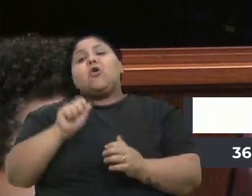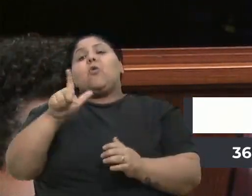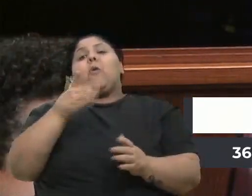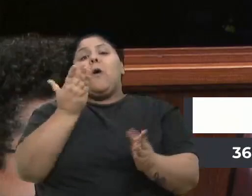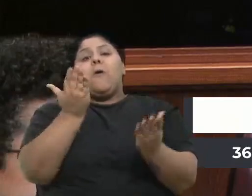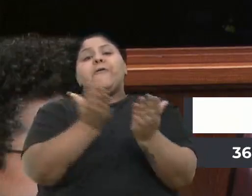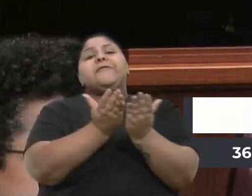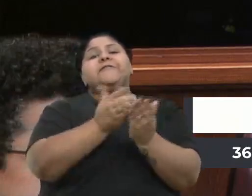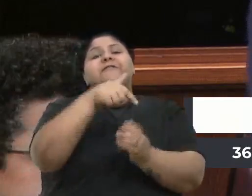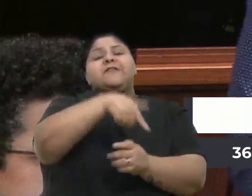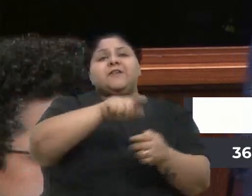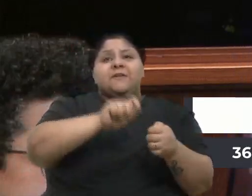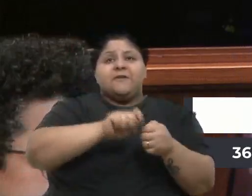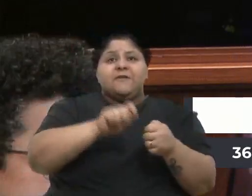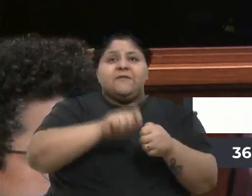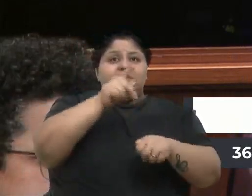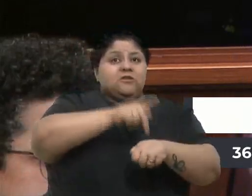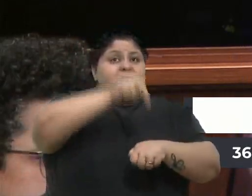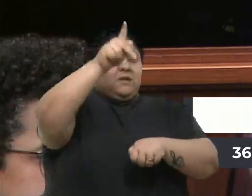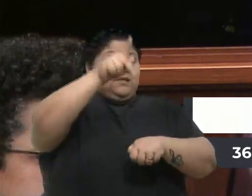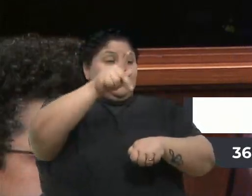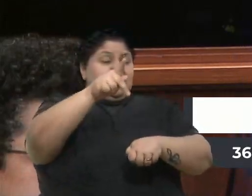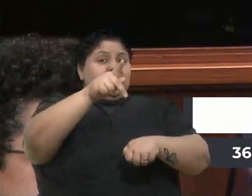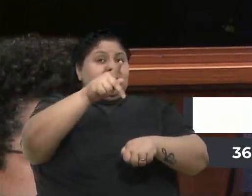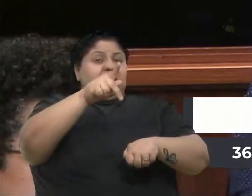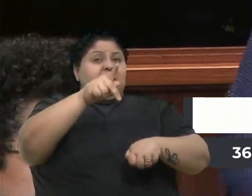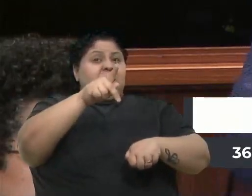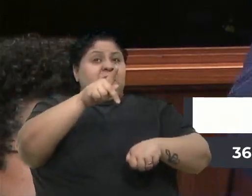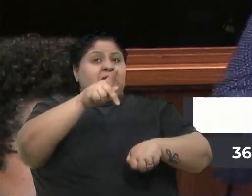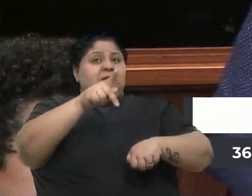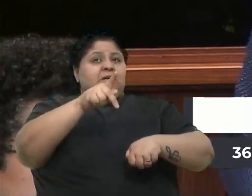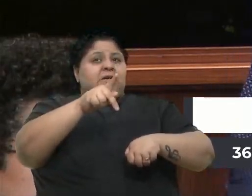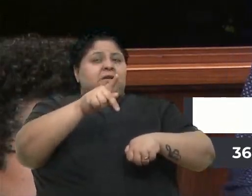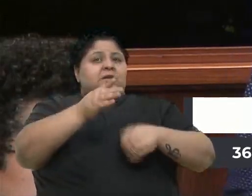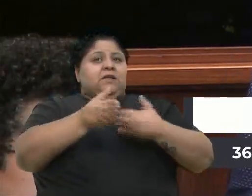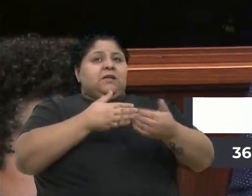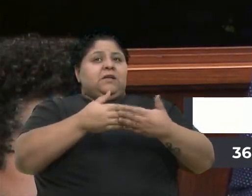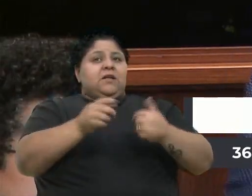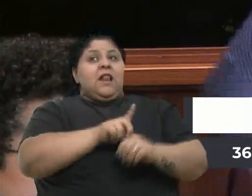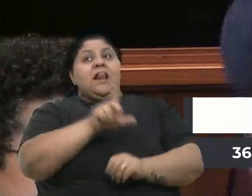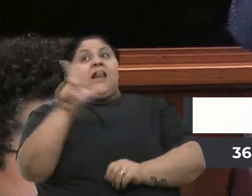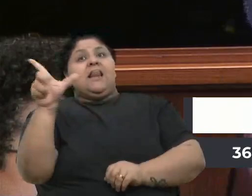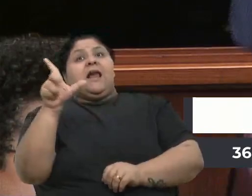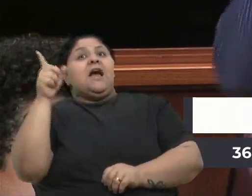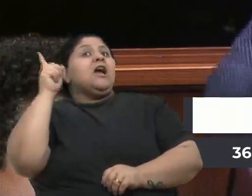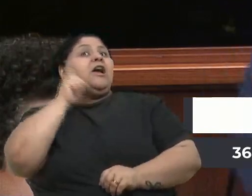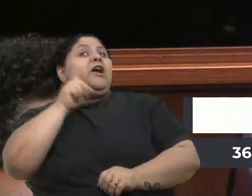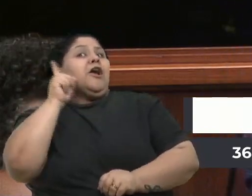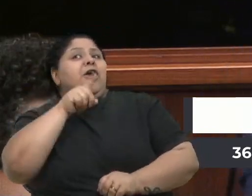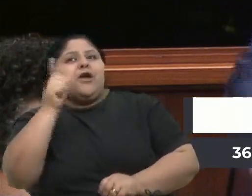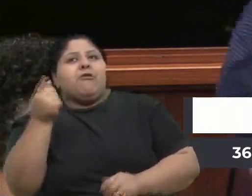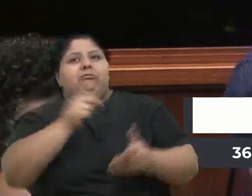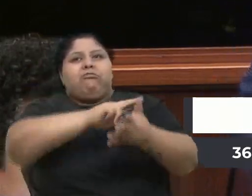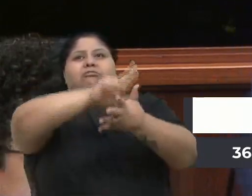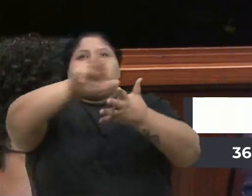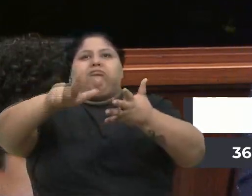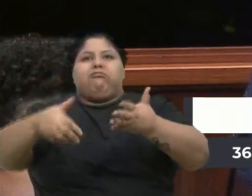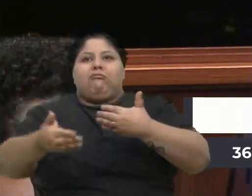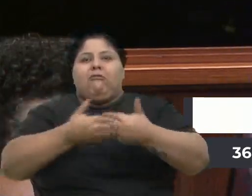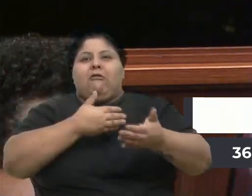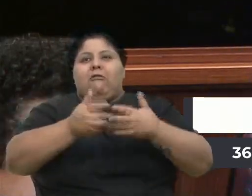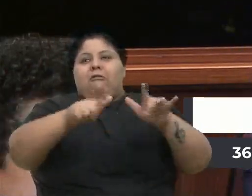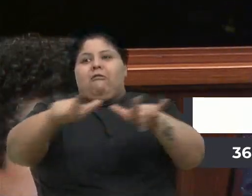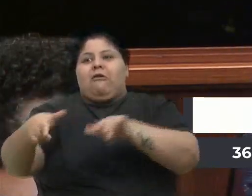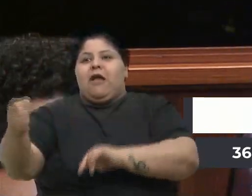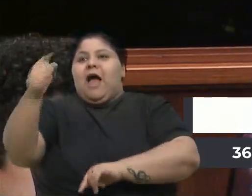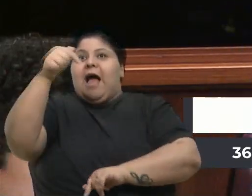brasileiro que faz uma pós-graduação de lato sensu em Oxford, em Massachusetts, ou em qualquer instituição? Nós